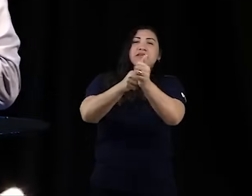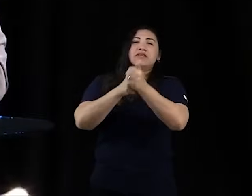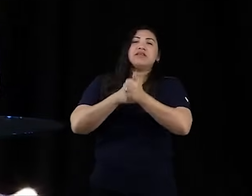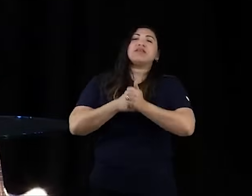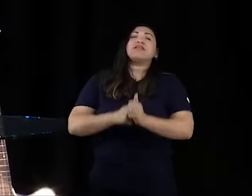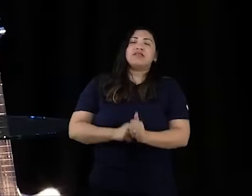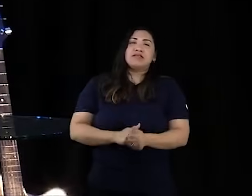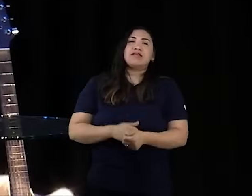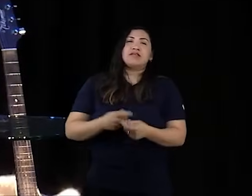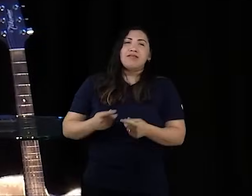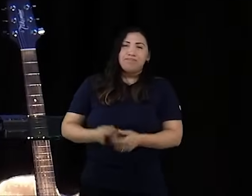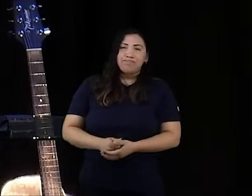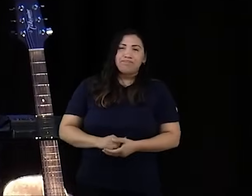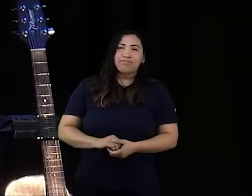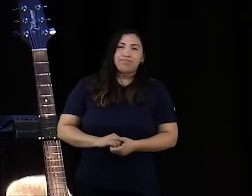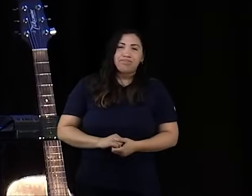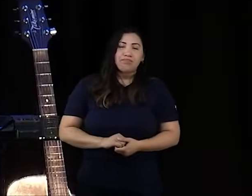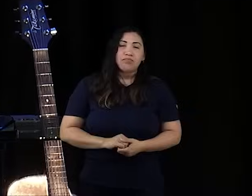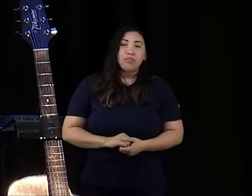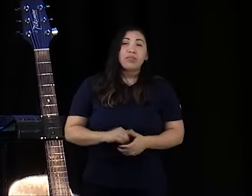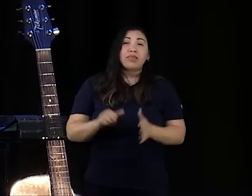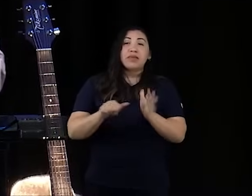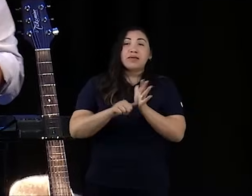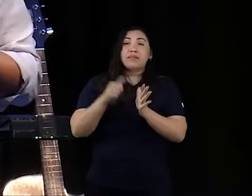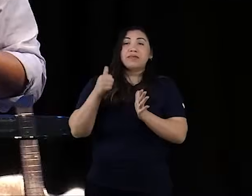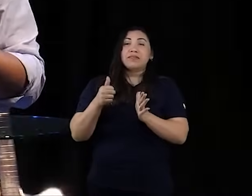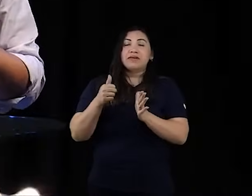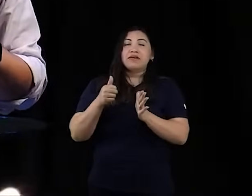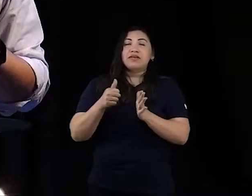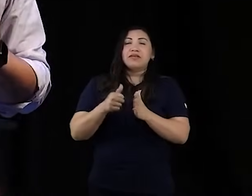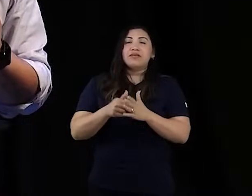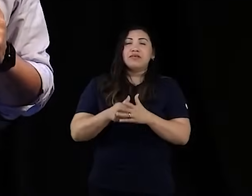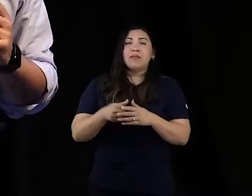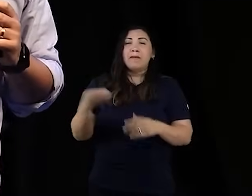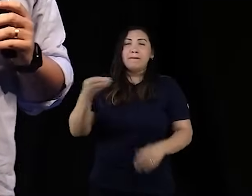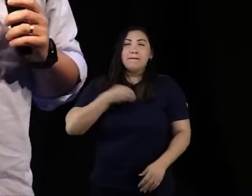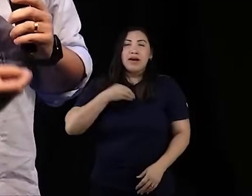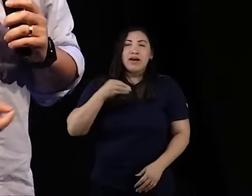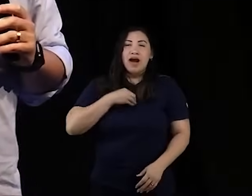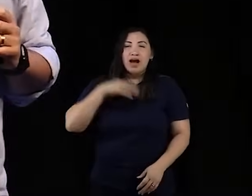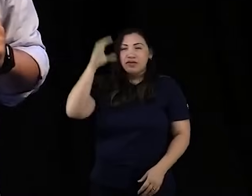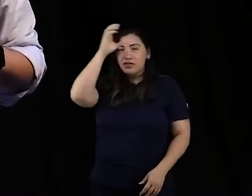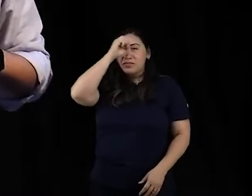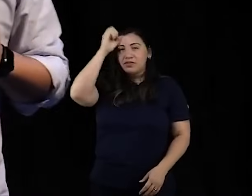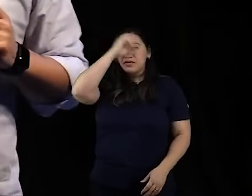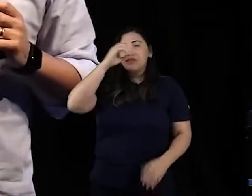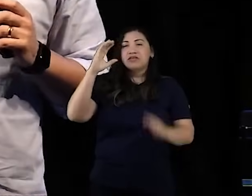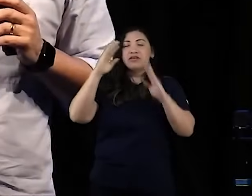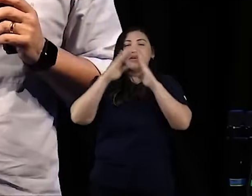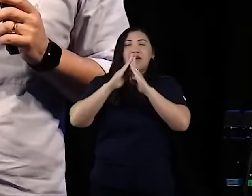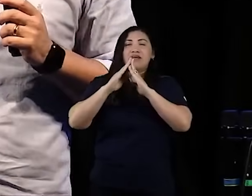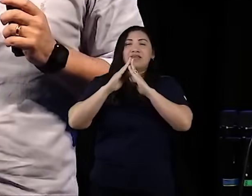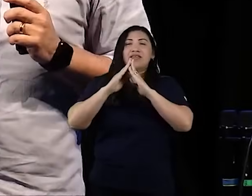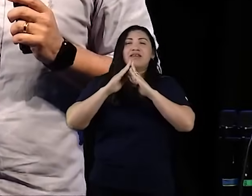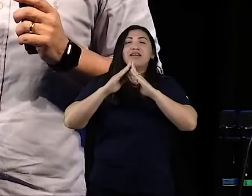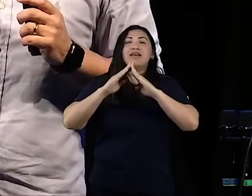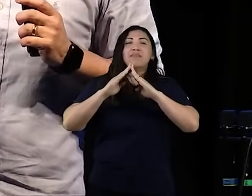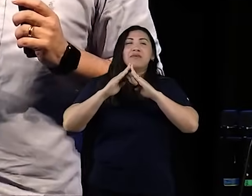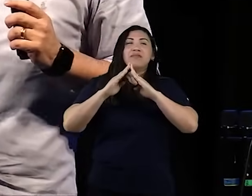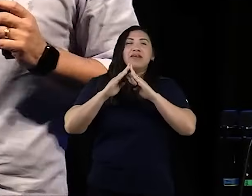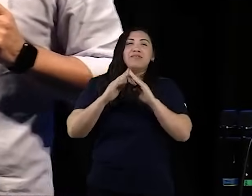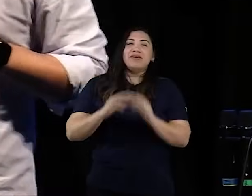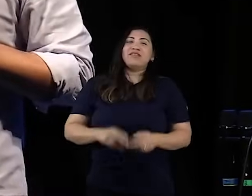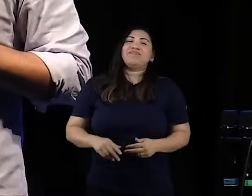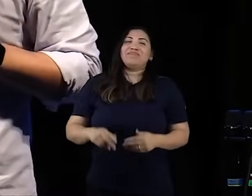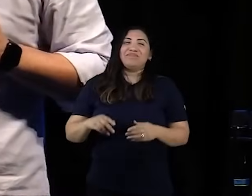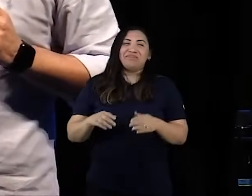tratamos aqui em primeiro lugar a respeito eh do pecado que é aprendido em casa primeira pedro Capítulo 1 verso 18 Nós